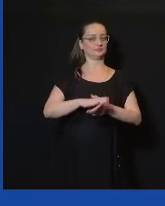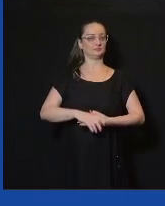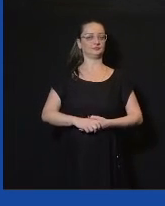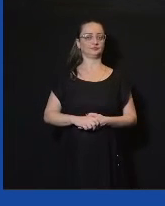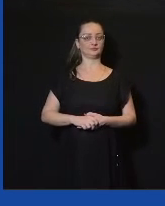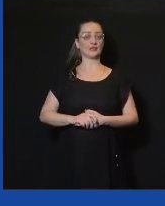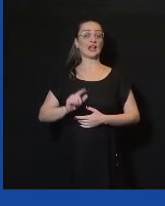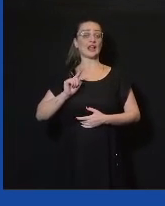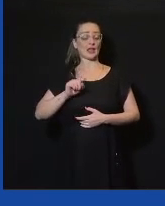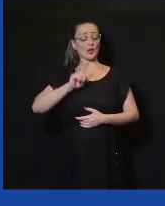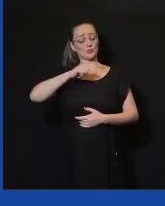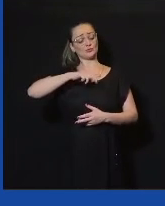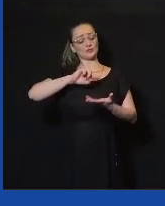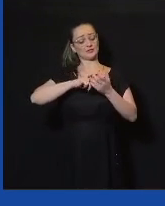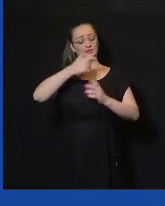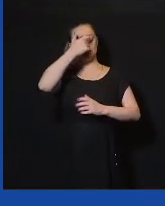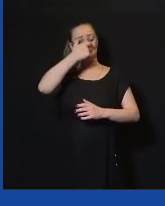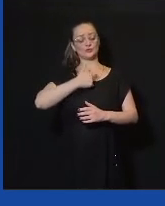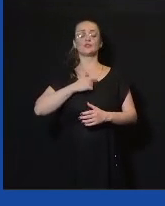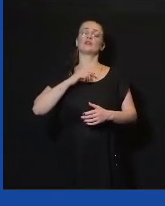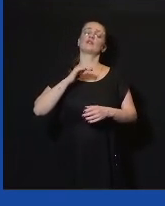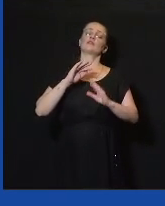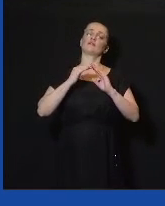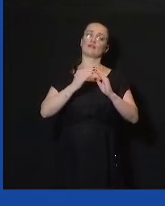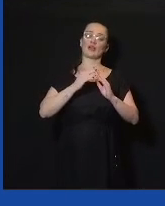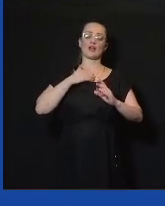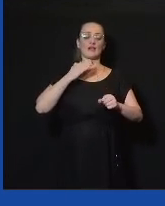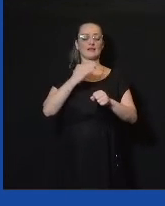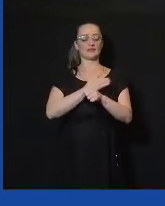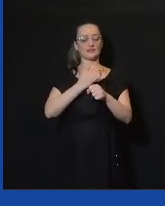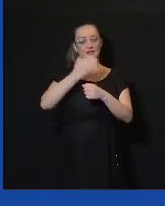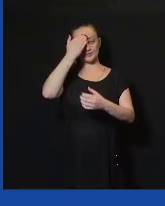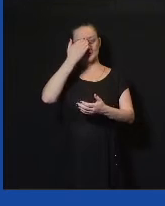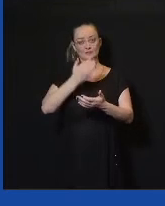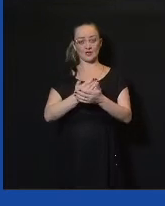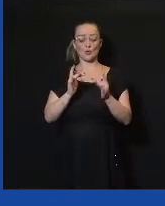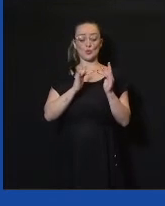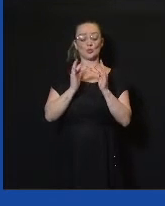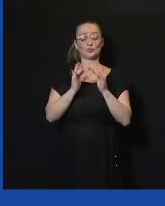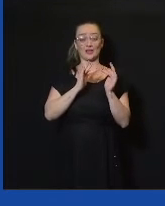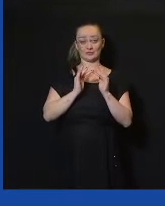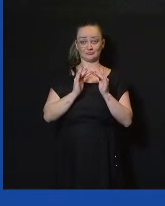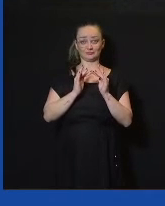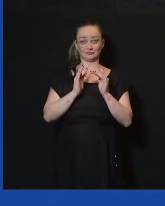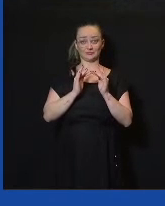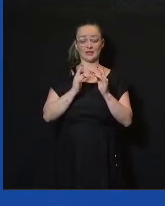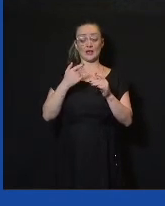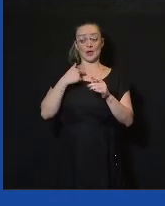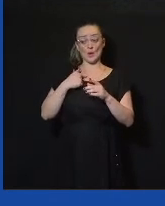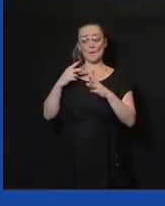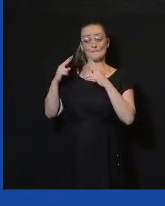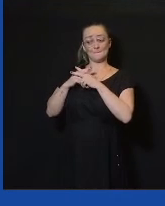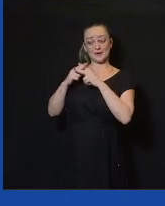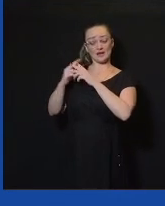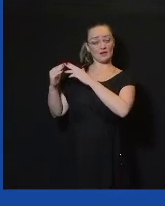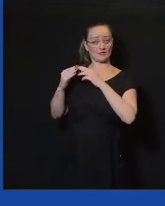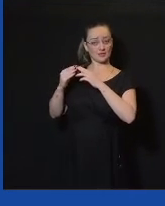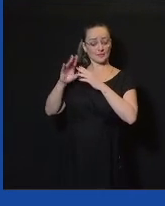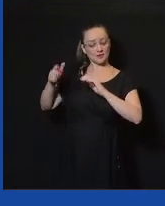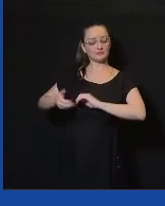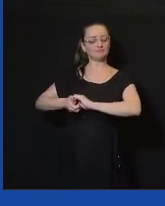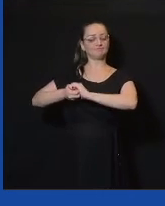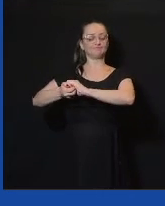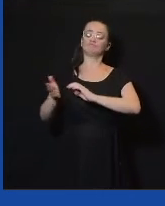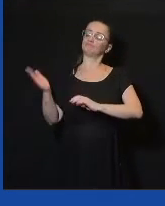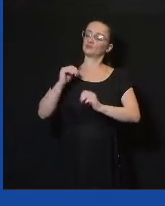Isso é o ser favela. É resistência, é confiança, é contar. É mesmo obrigado, é dar a mão e falar,